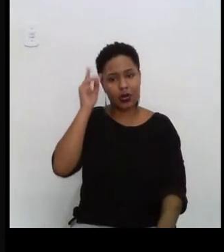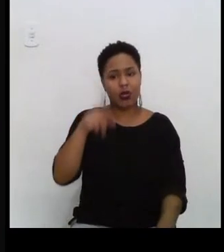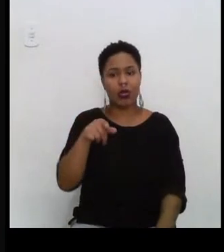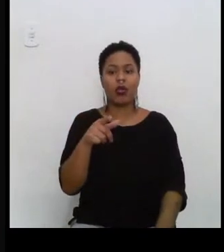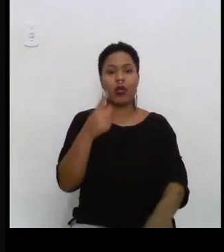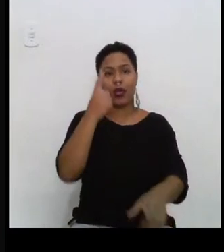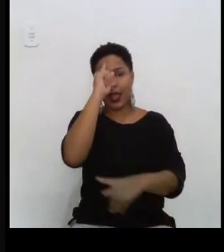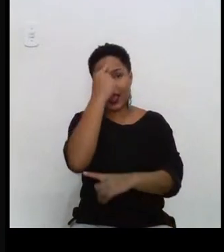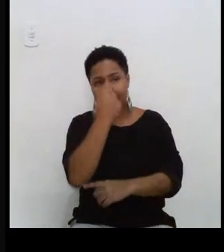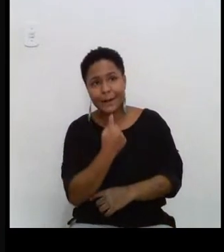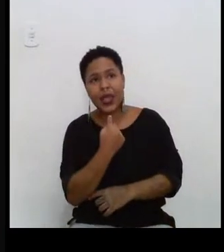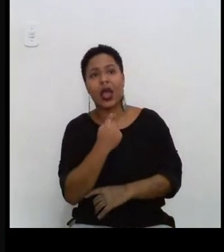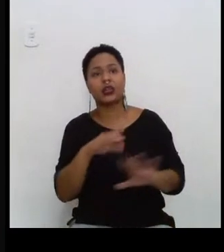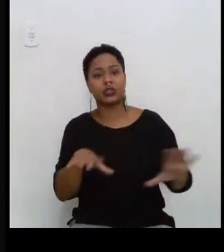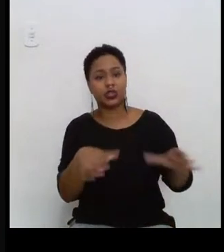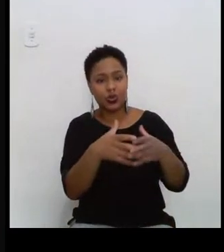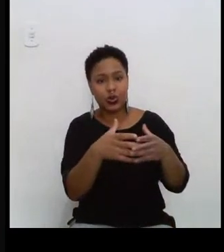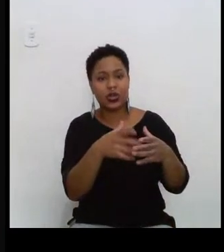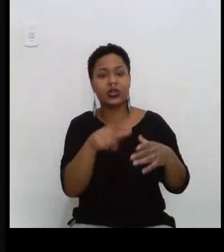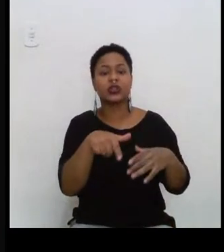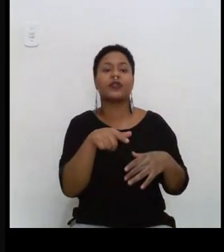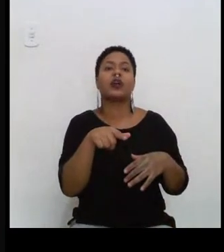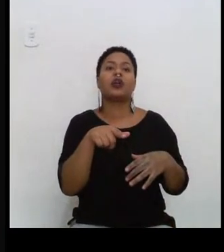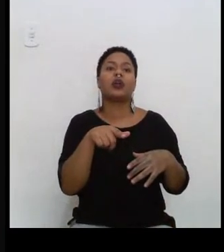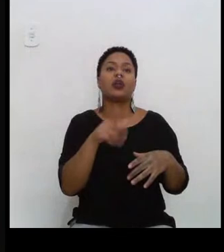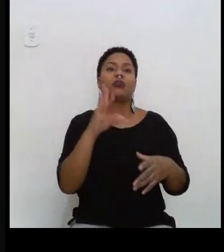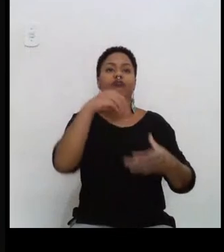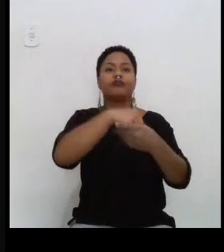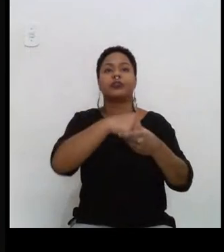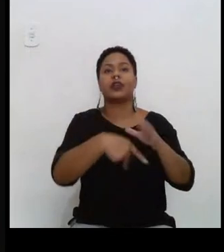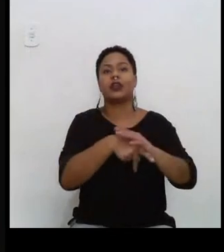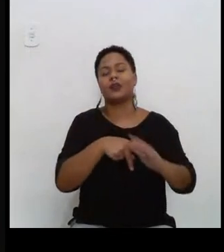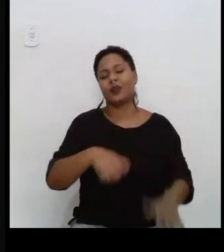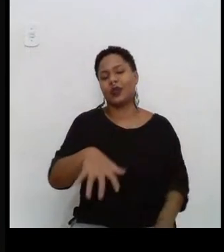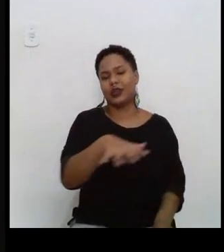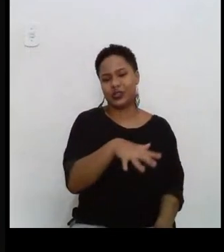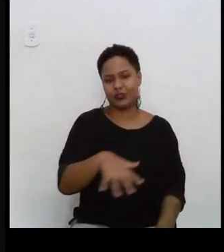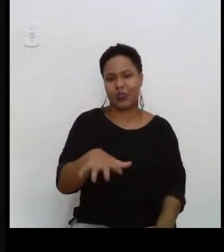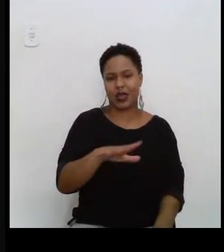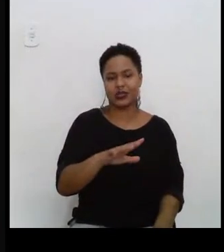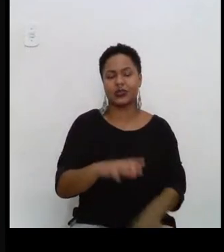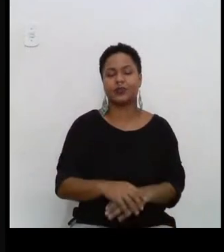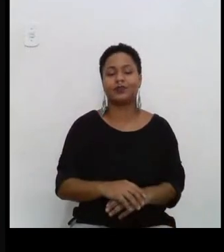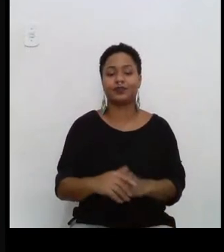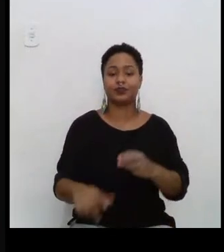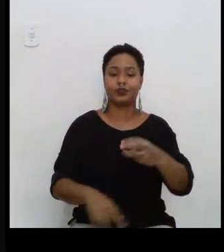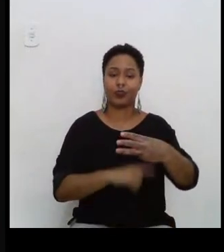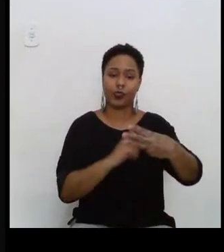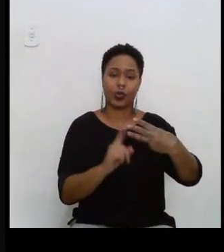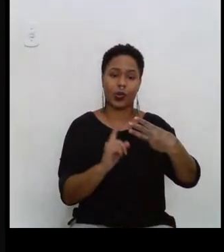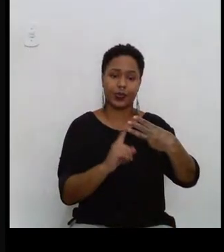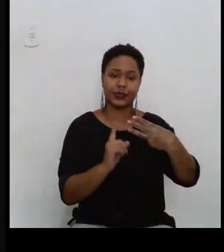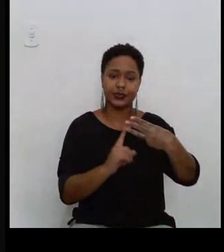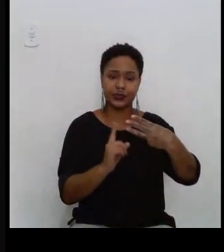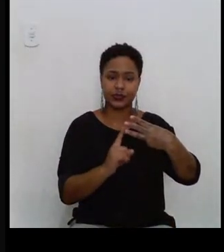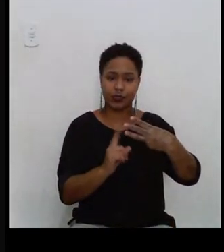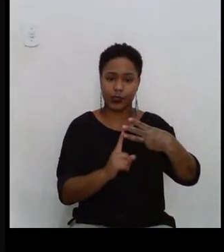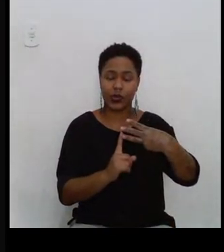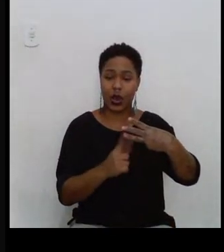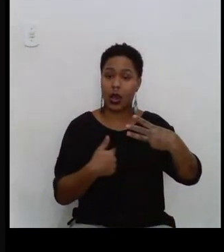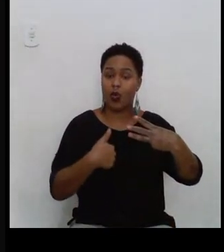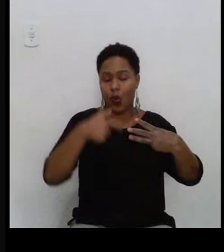que tá sempre parte ser fácil terceiro me interessa